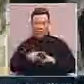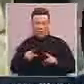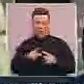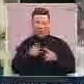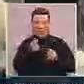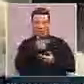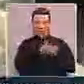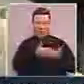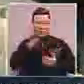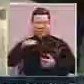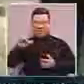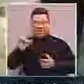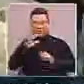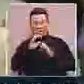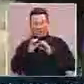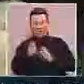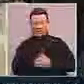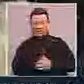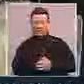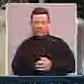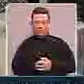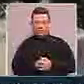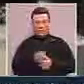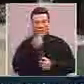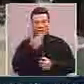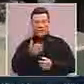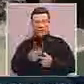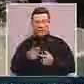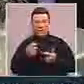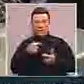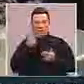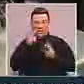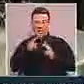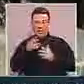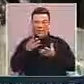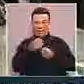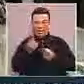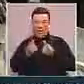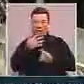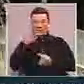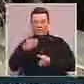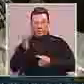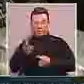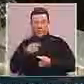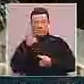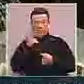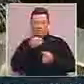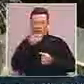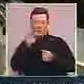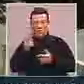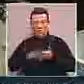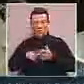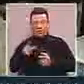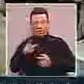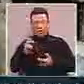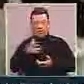A economia e ciências da comunicação. Obrigada. Enquanto uns têm dúvidas, outros já têm mais certezas, vou falar com outro colega da